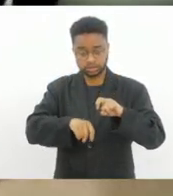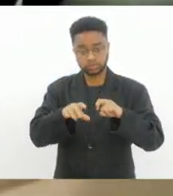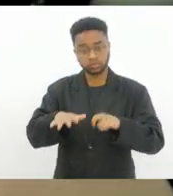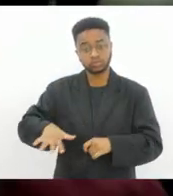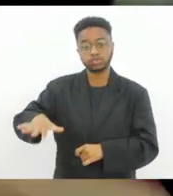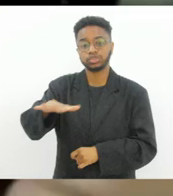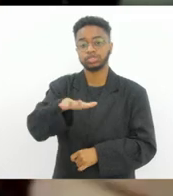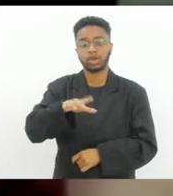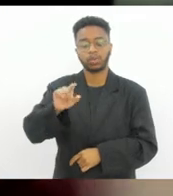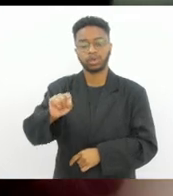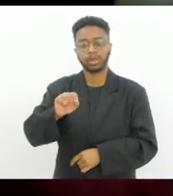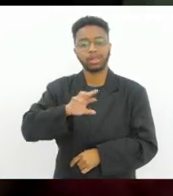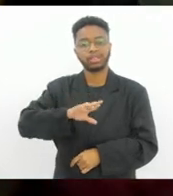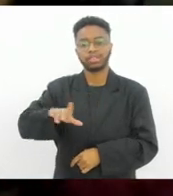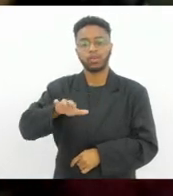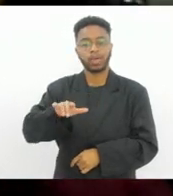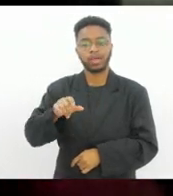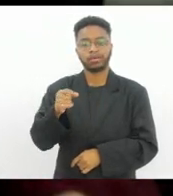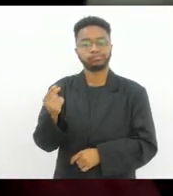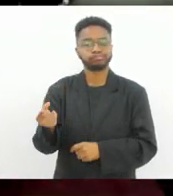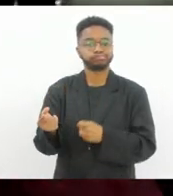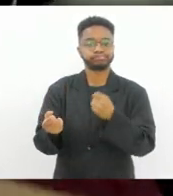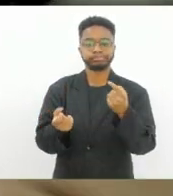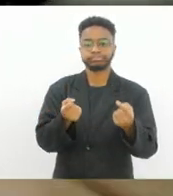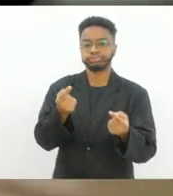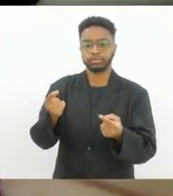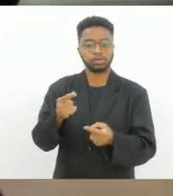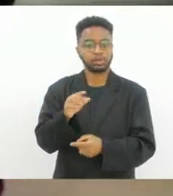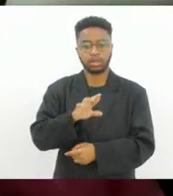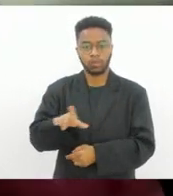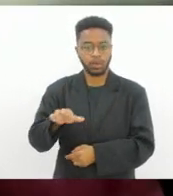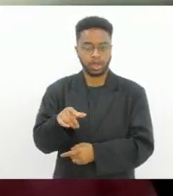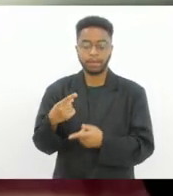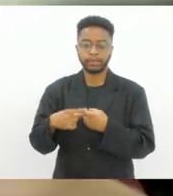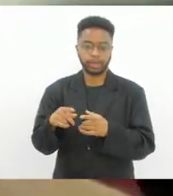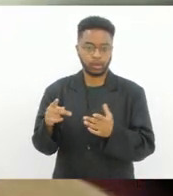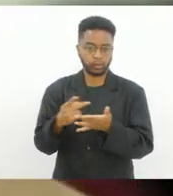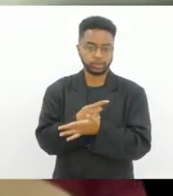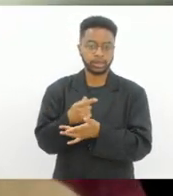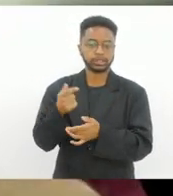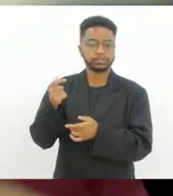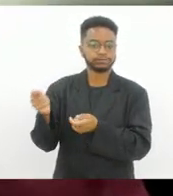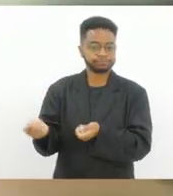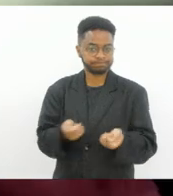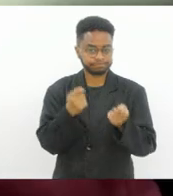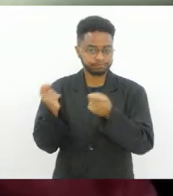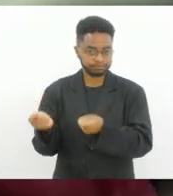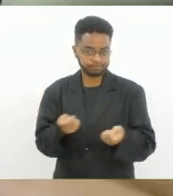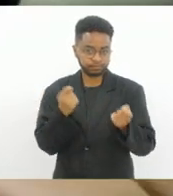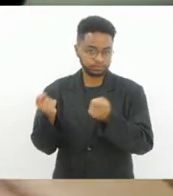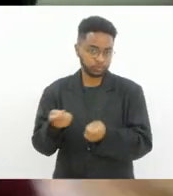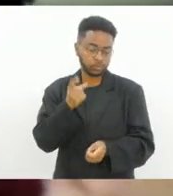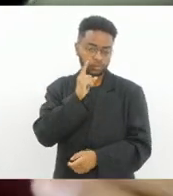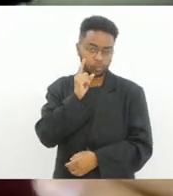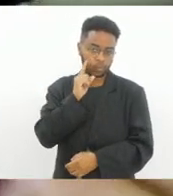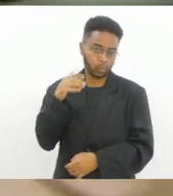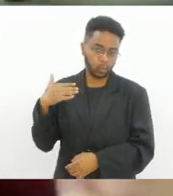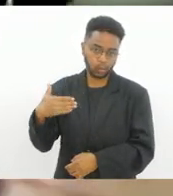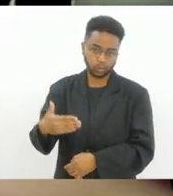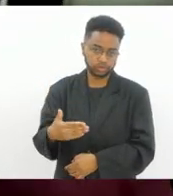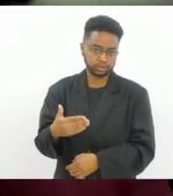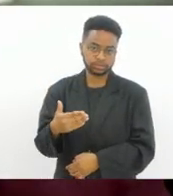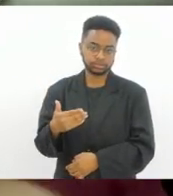audiência, não é uma ação isolada, ela é muito mais frequente nas situações mais cotidianas da vida